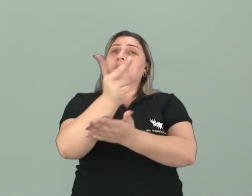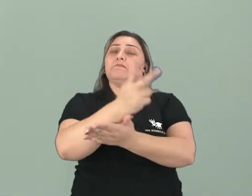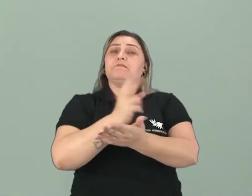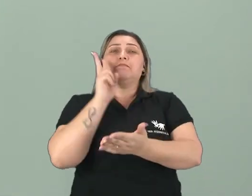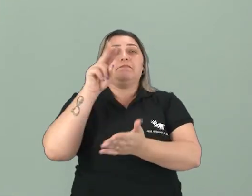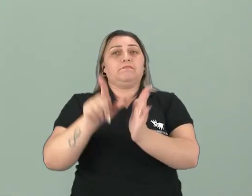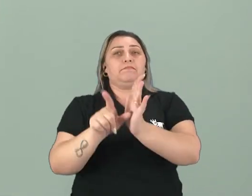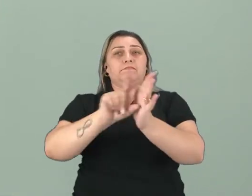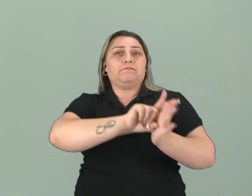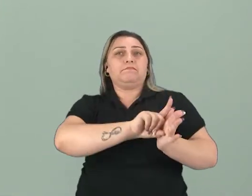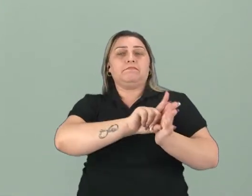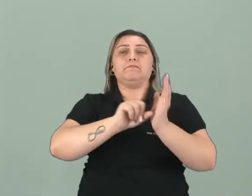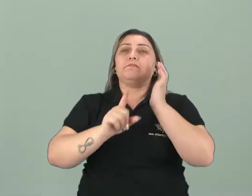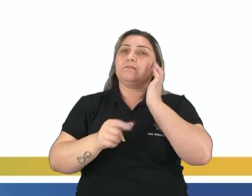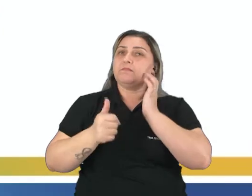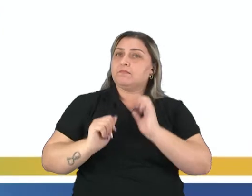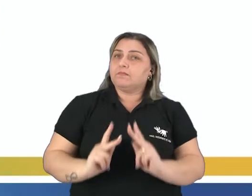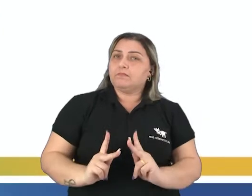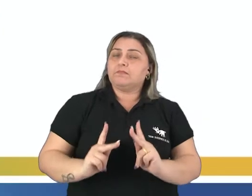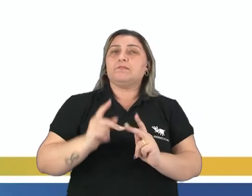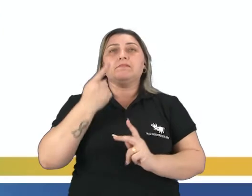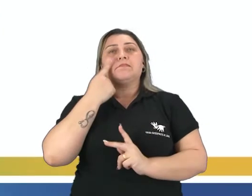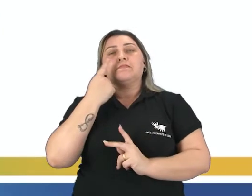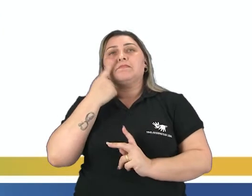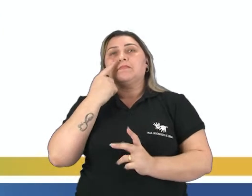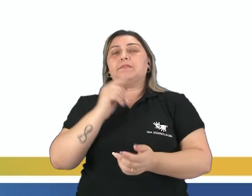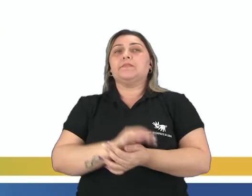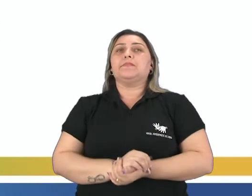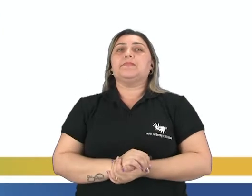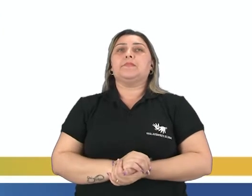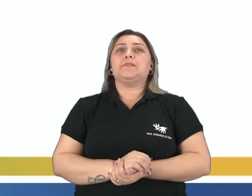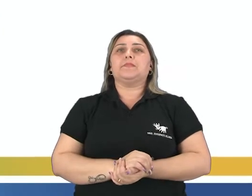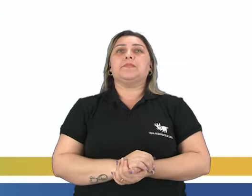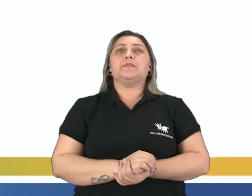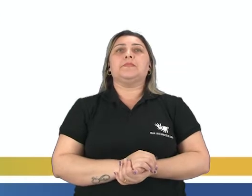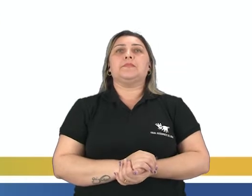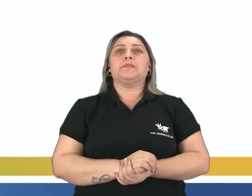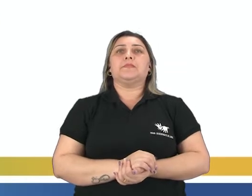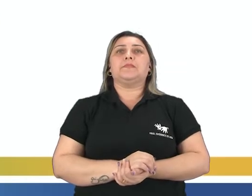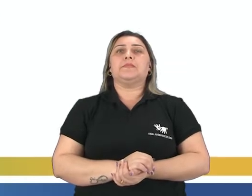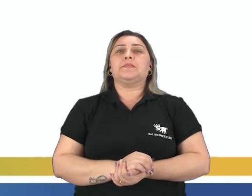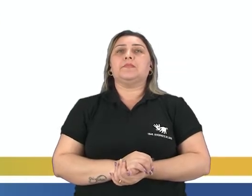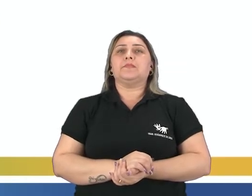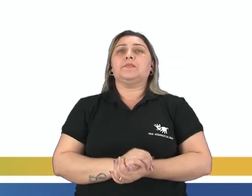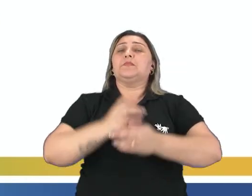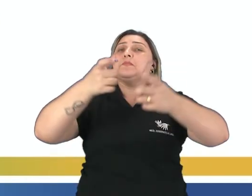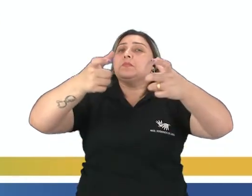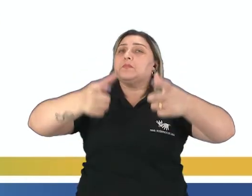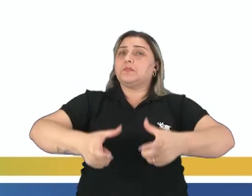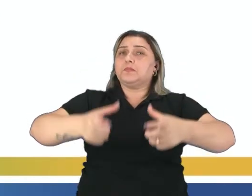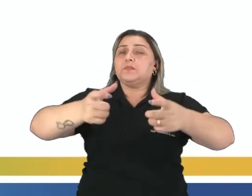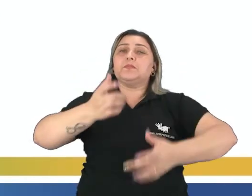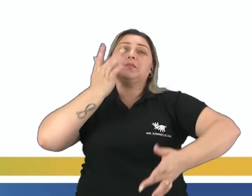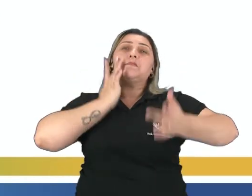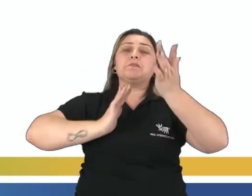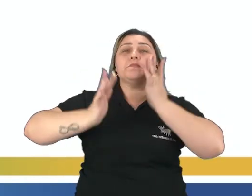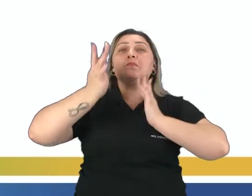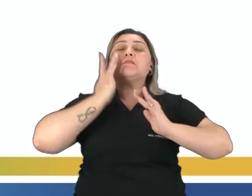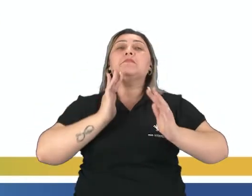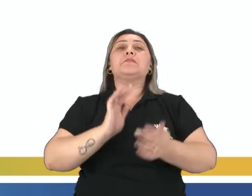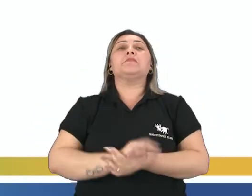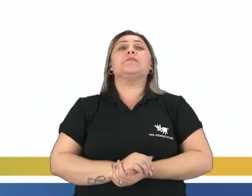nós vimos anteriormente, tá? Então, observem comigo aqui na tela. Vejam aqui o espaço teatral,